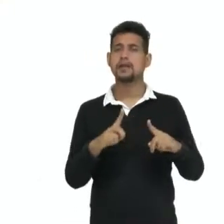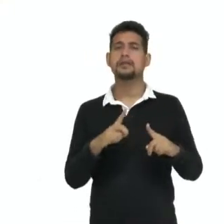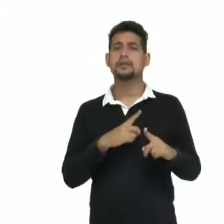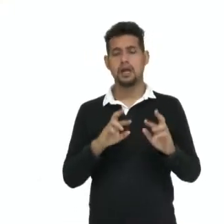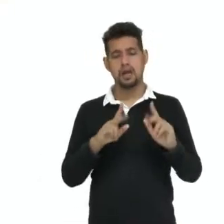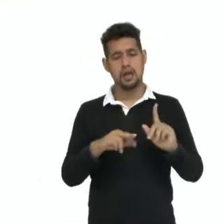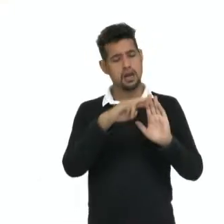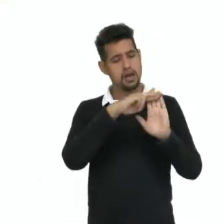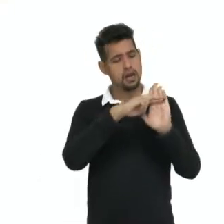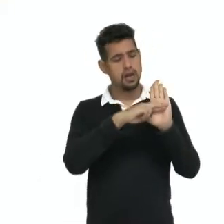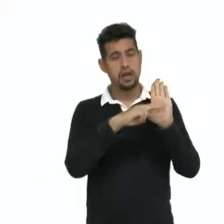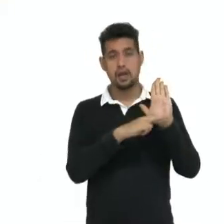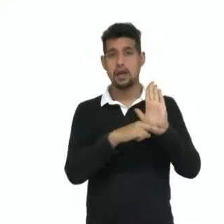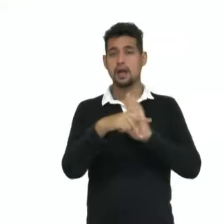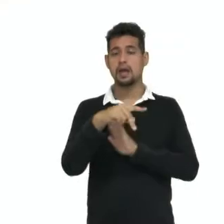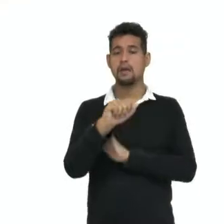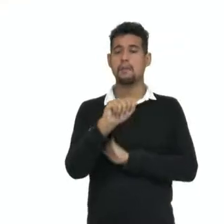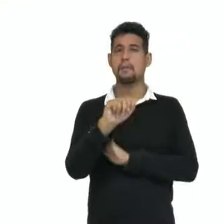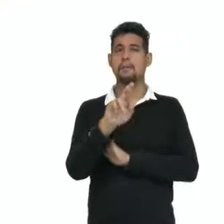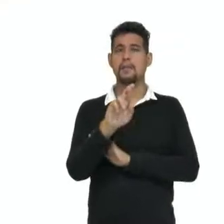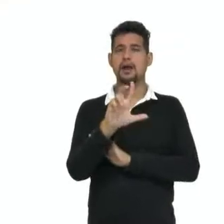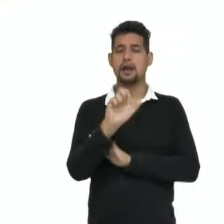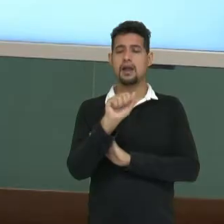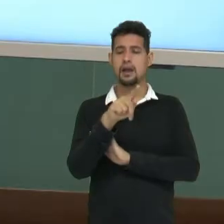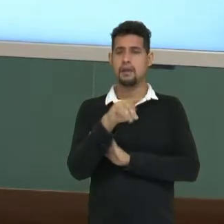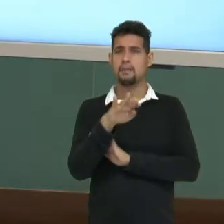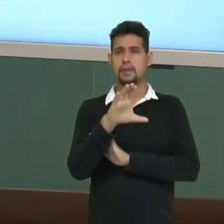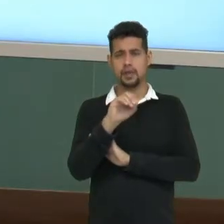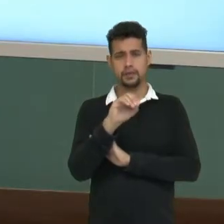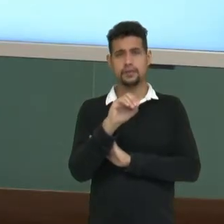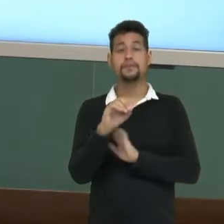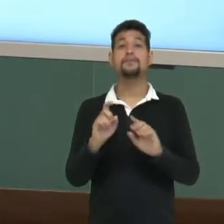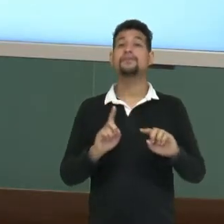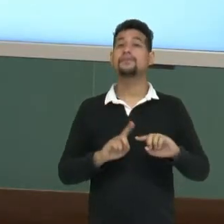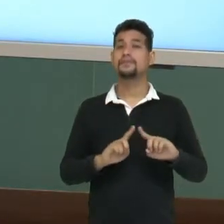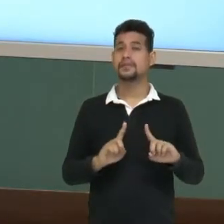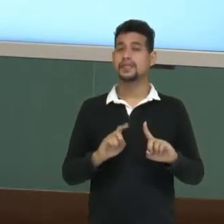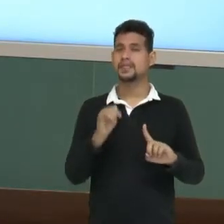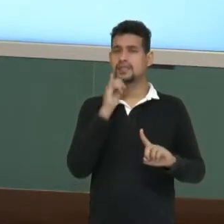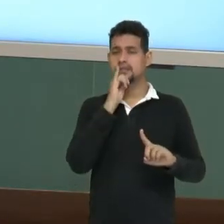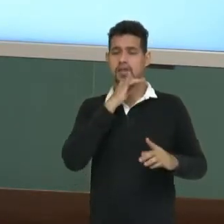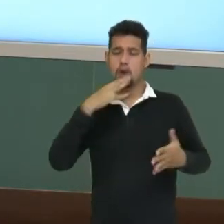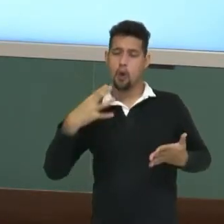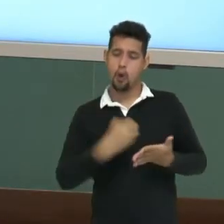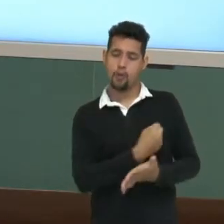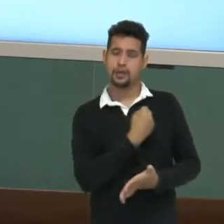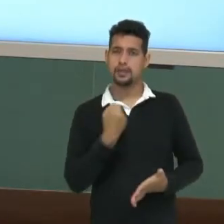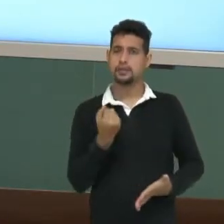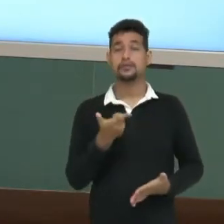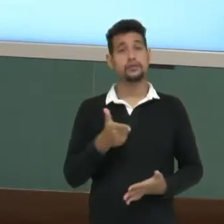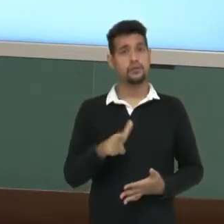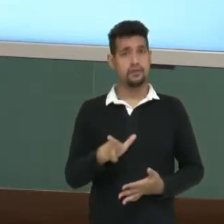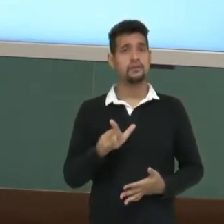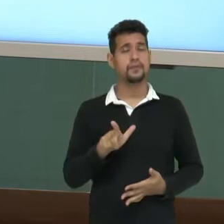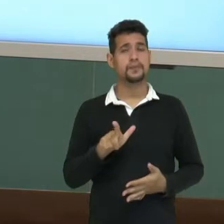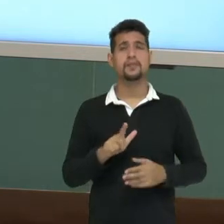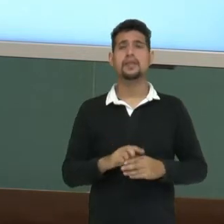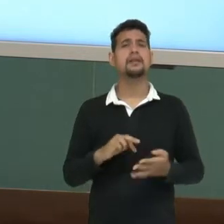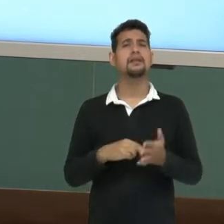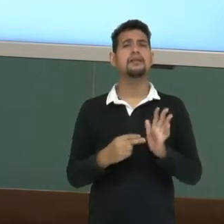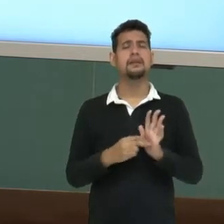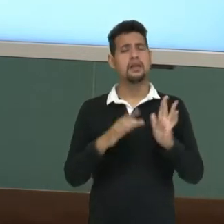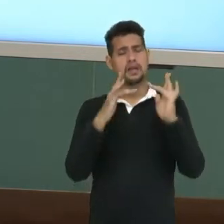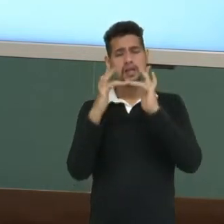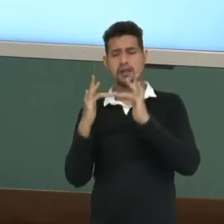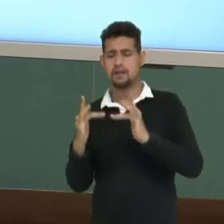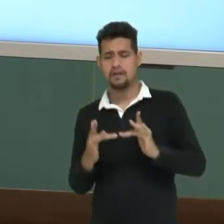do parlamentarismo, que tirava para ele muitos poderes. Mas quando ele reconquista esses poderes, ele vai vir com vários